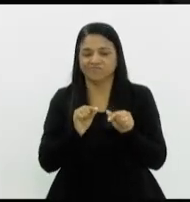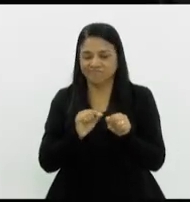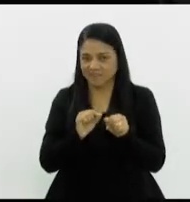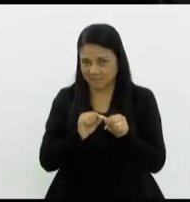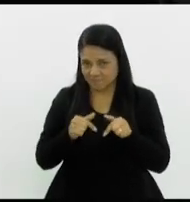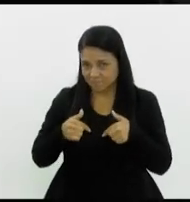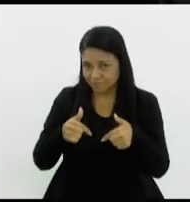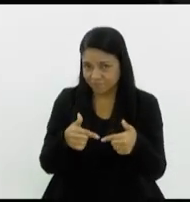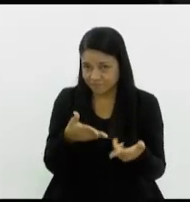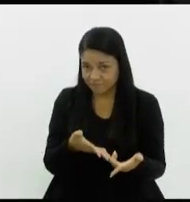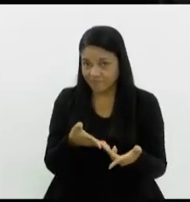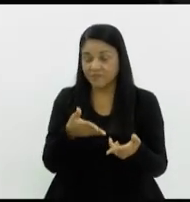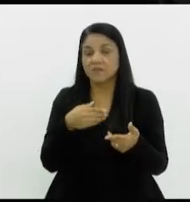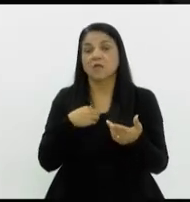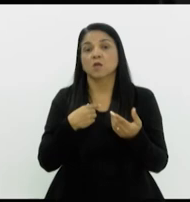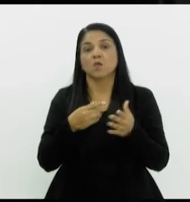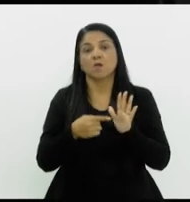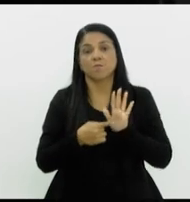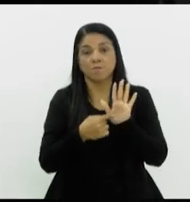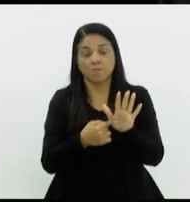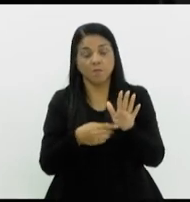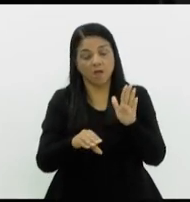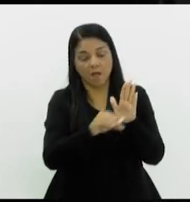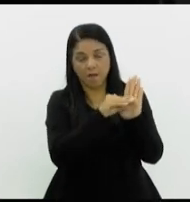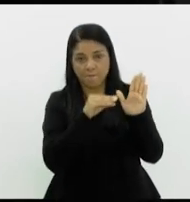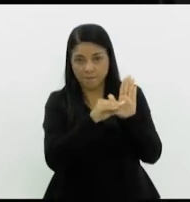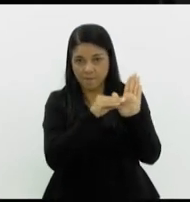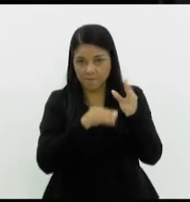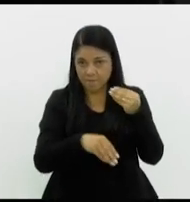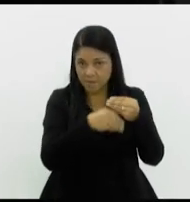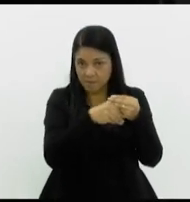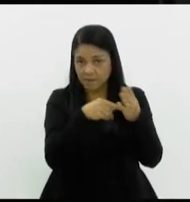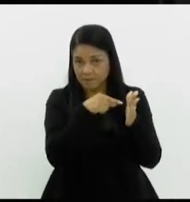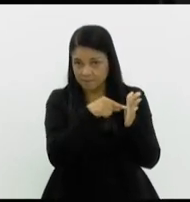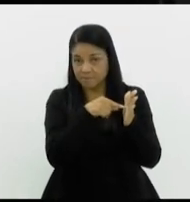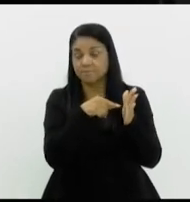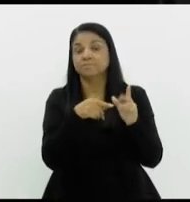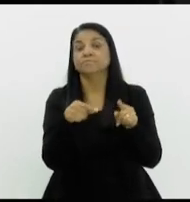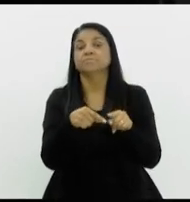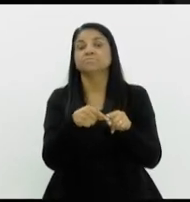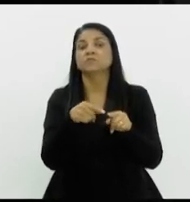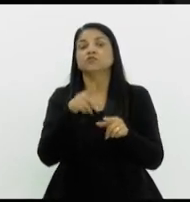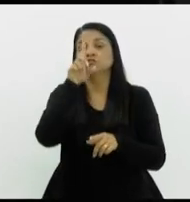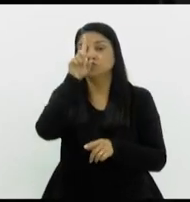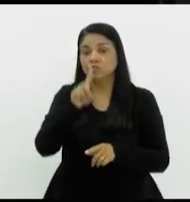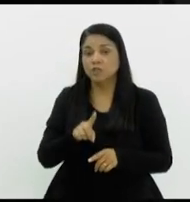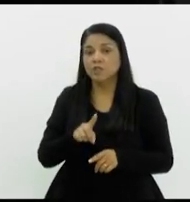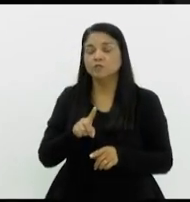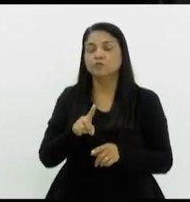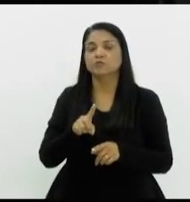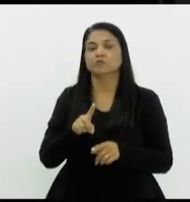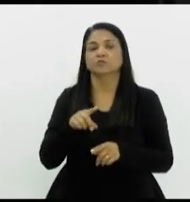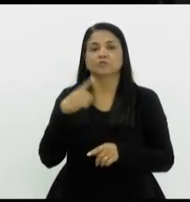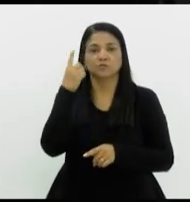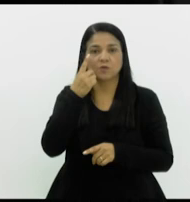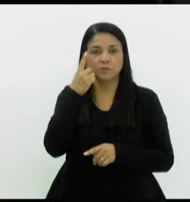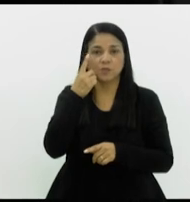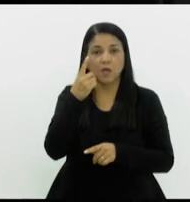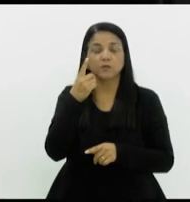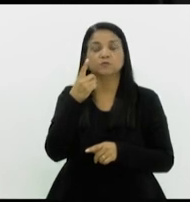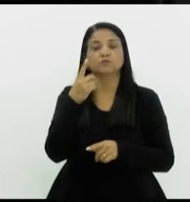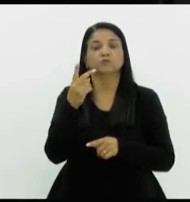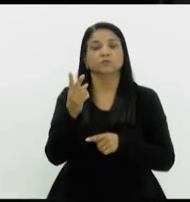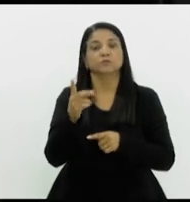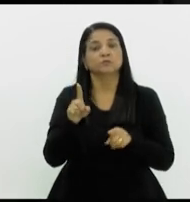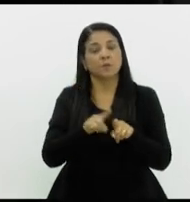uma emenda para que nós, parlamentares, possamos ver os nossos direitos resguardados, que também é o direito